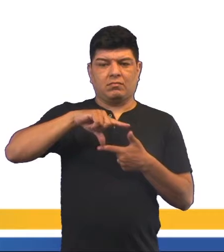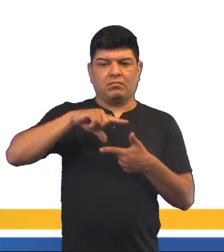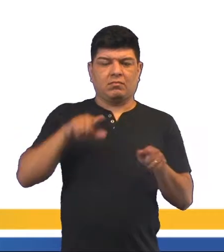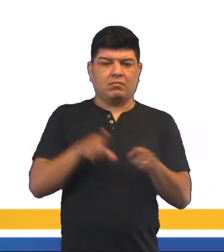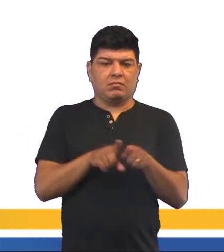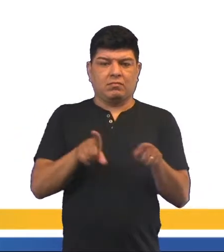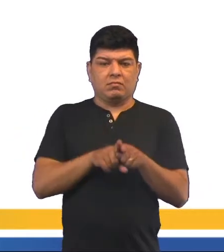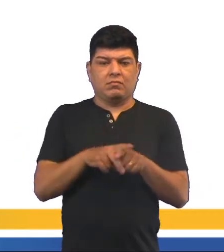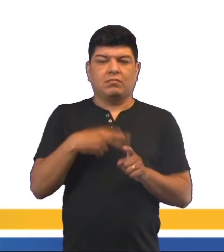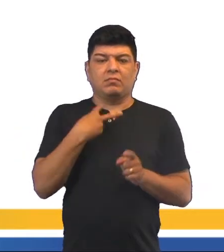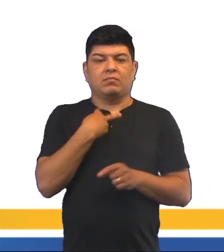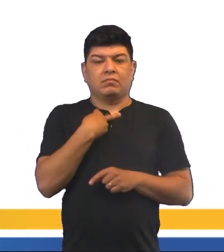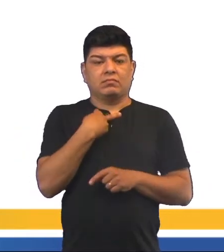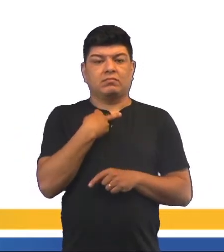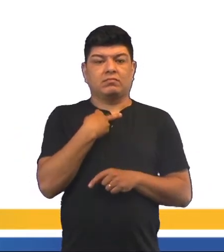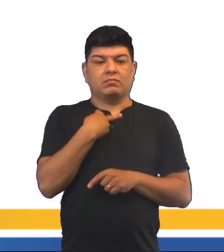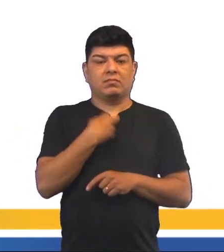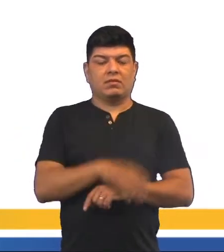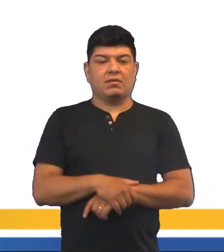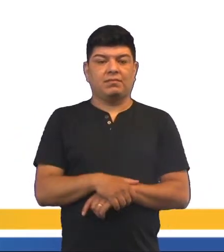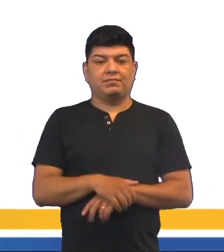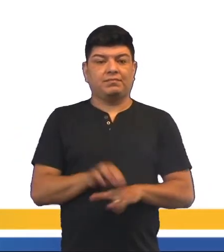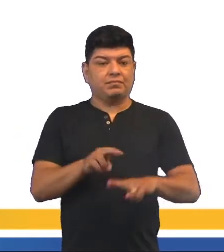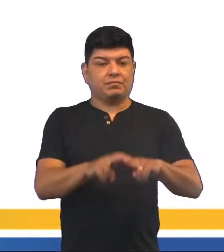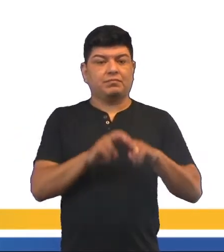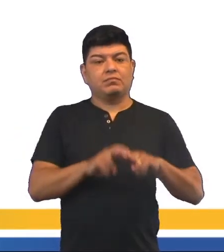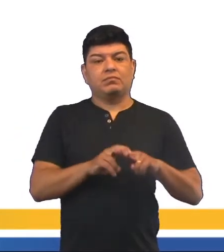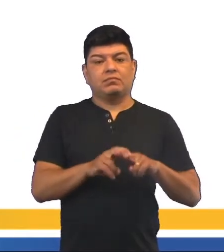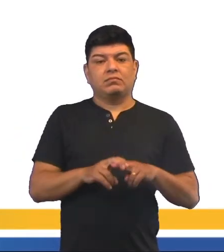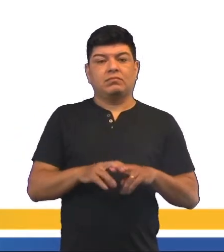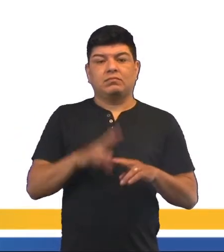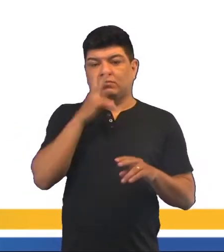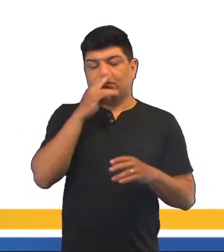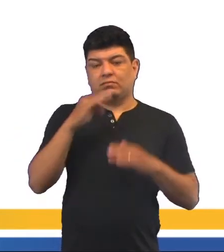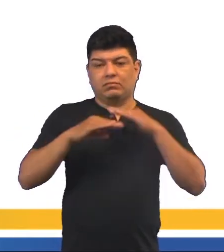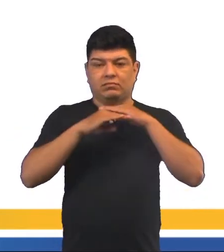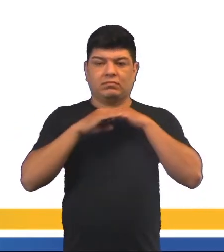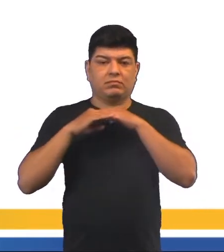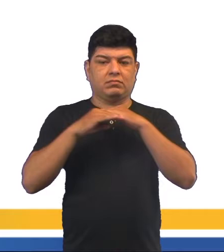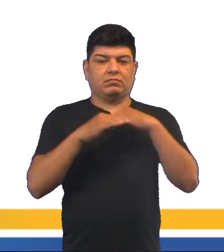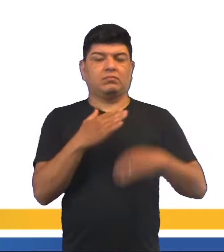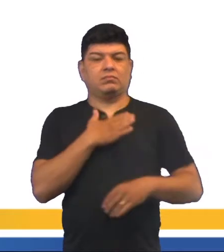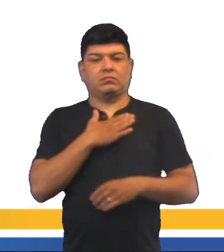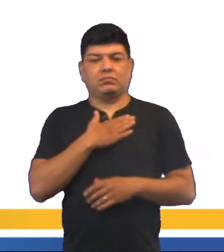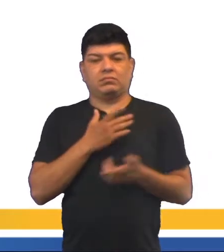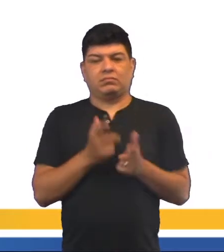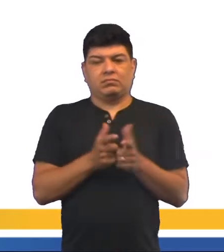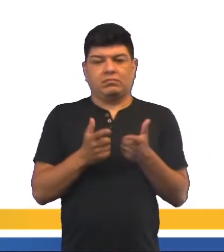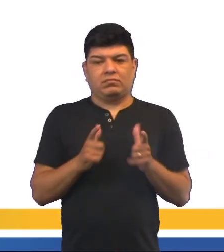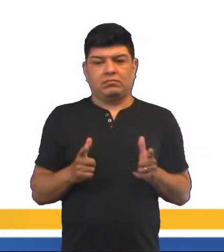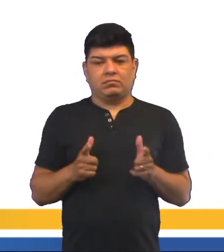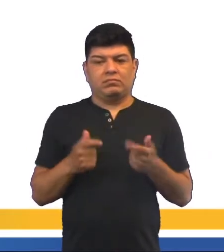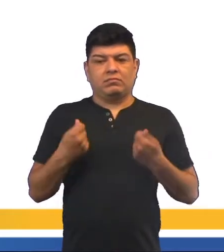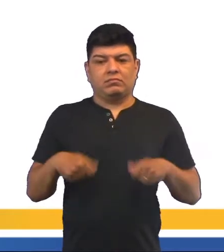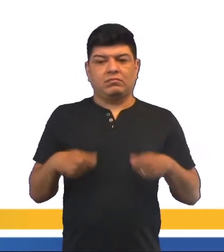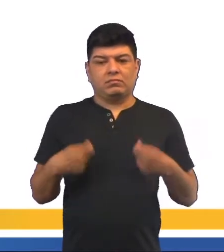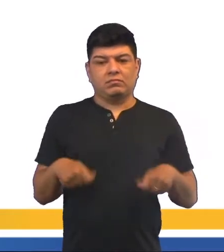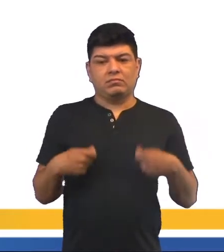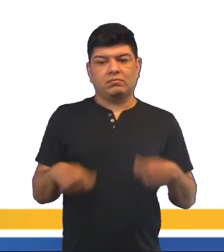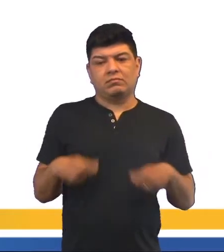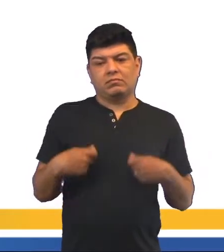né? Ela está ocupando 2 quadradinhos. Então, a proporção da minha ampliação, ela tem que